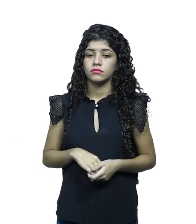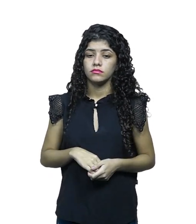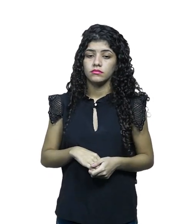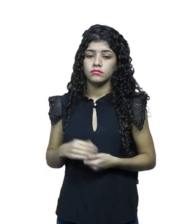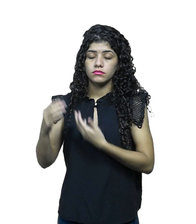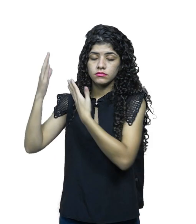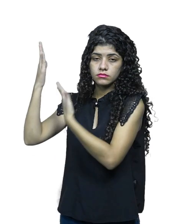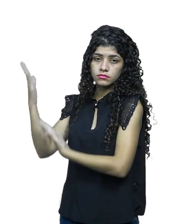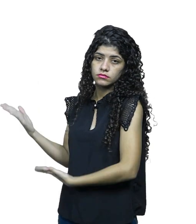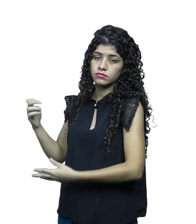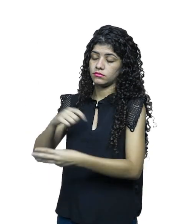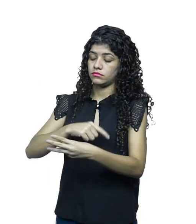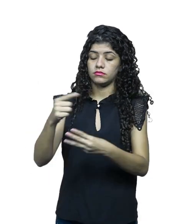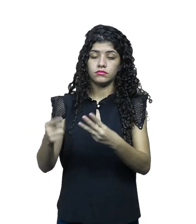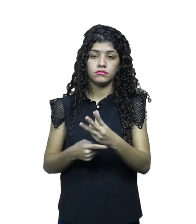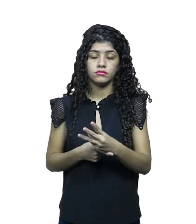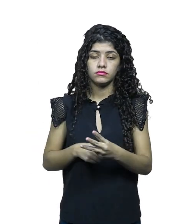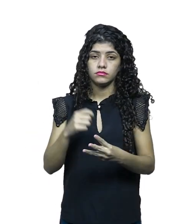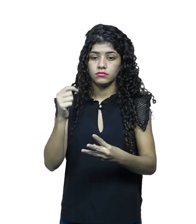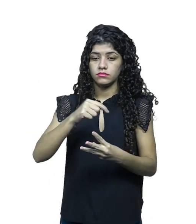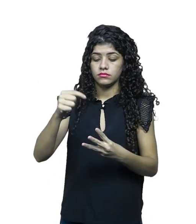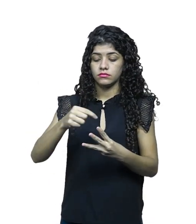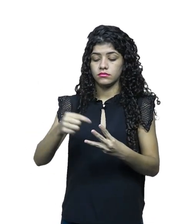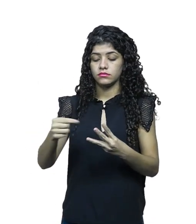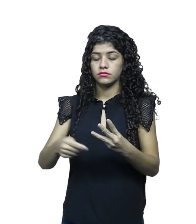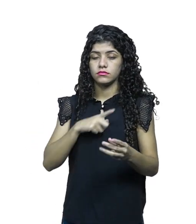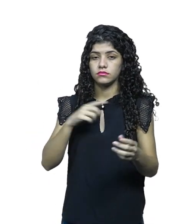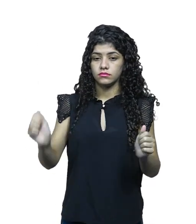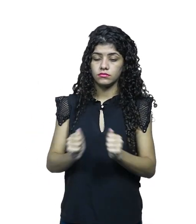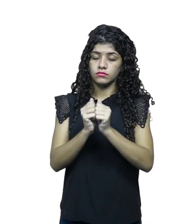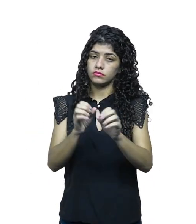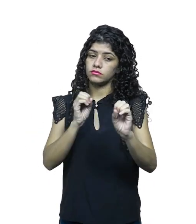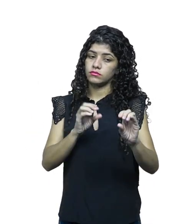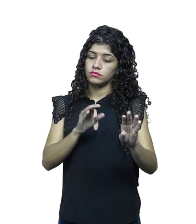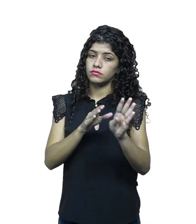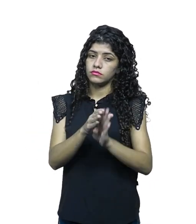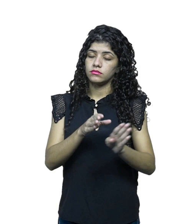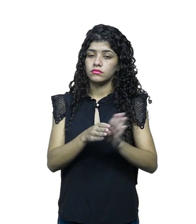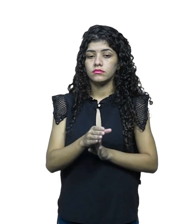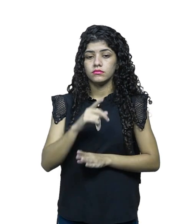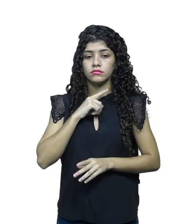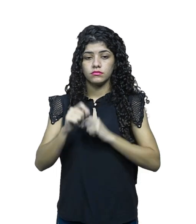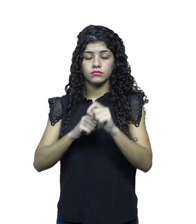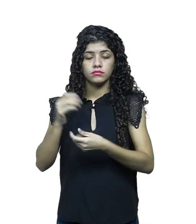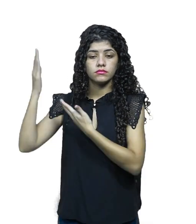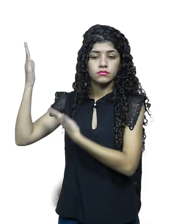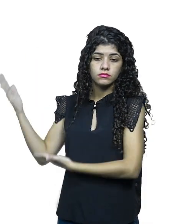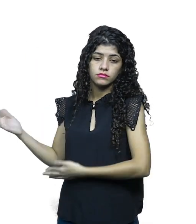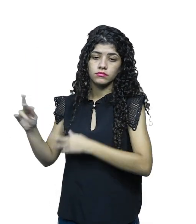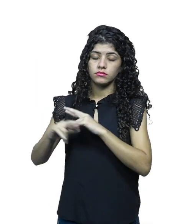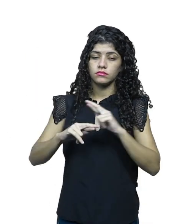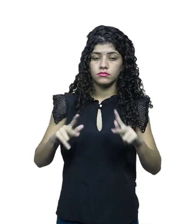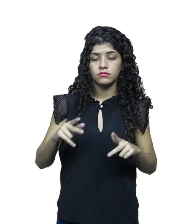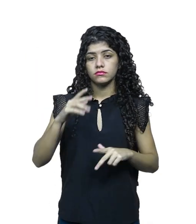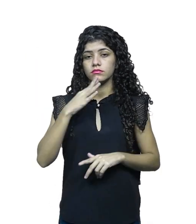outros tipos de cabeçalho. Tem o cabeçalho secundário, tem o cabeçalho complementar e o cabeçalho especial. Cada um tem um conjunto de